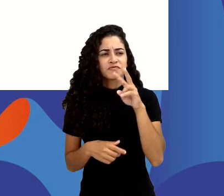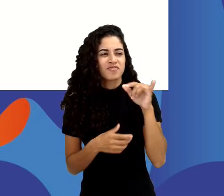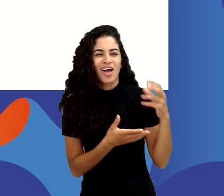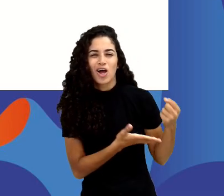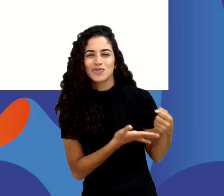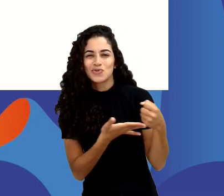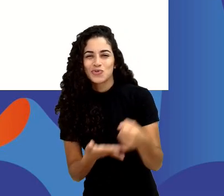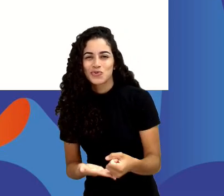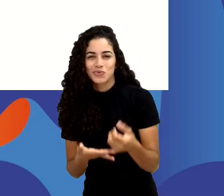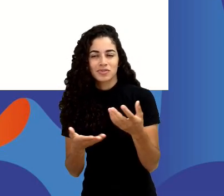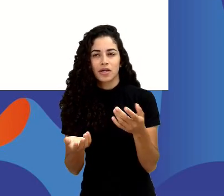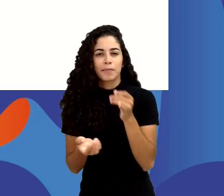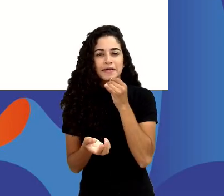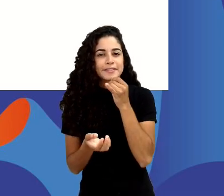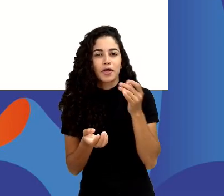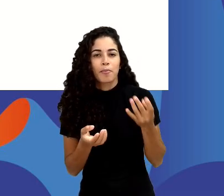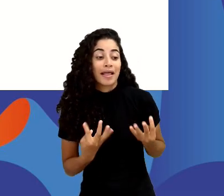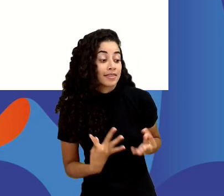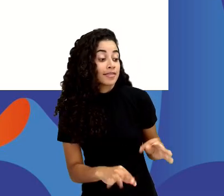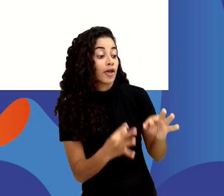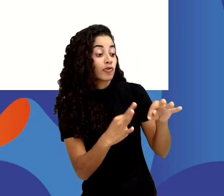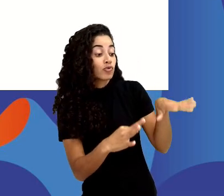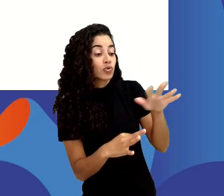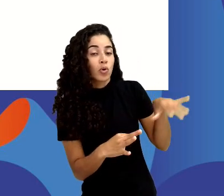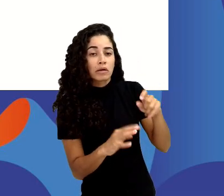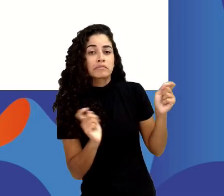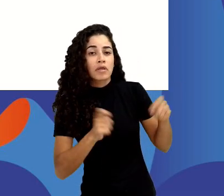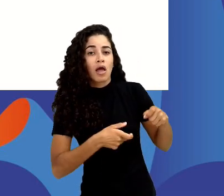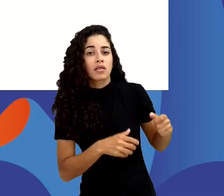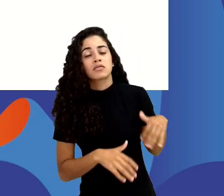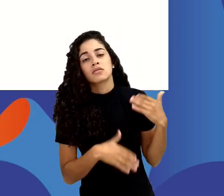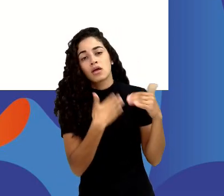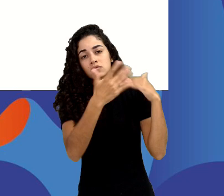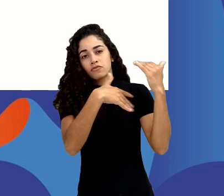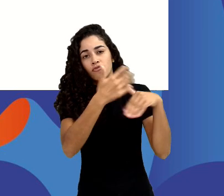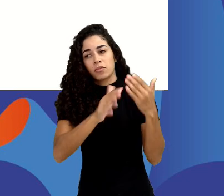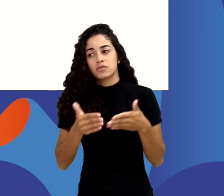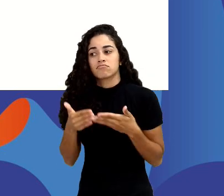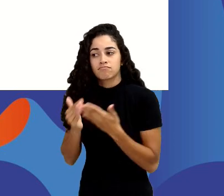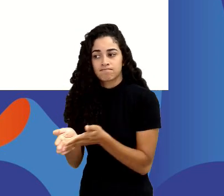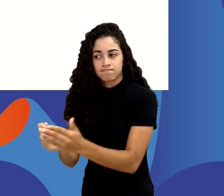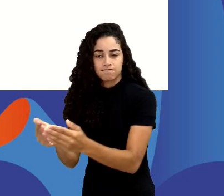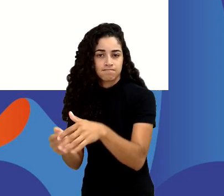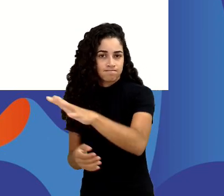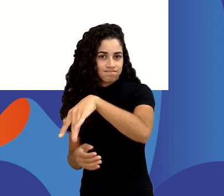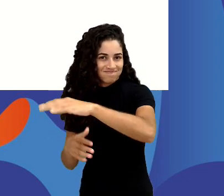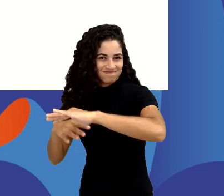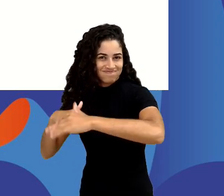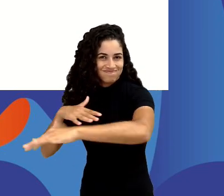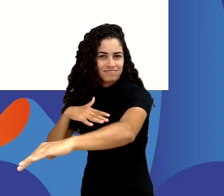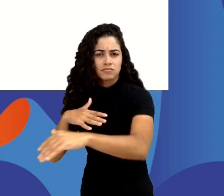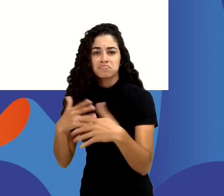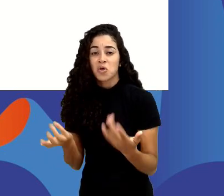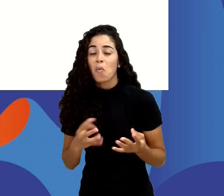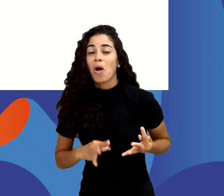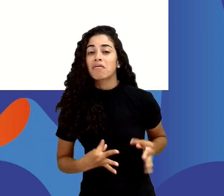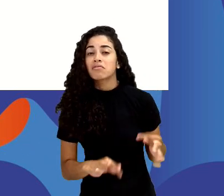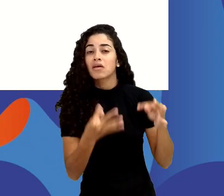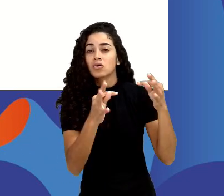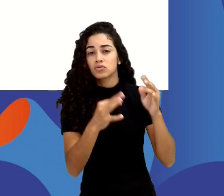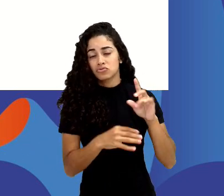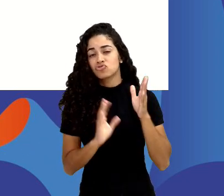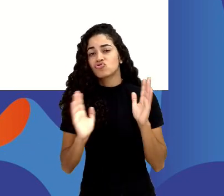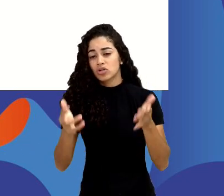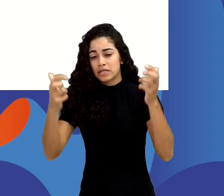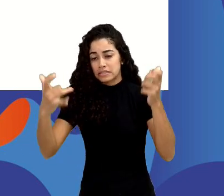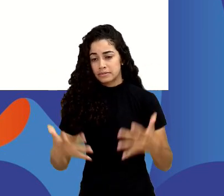contribuiu em termos de tecnologia para o desenvolvimento das navegações marítimas? Em que é que essa tecnologia, a gente